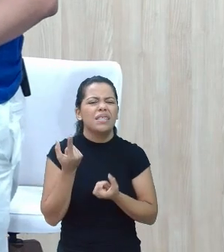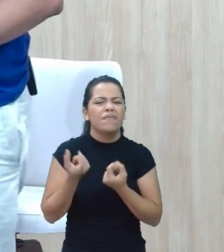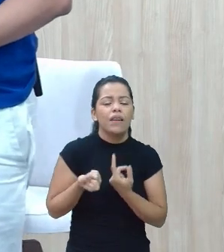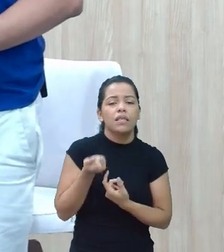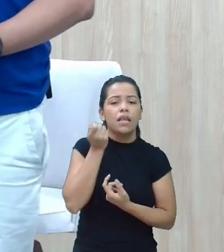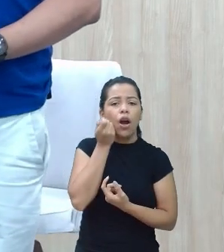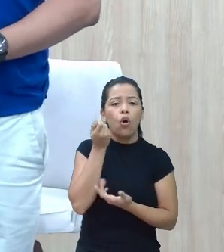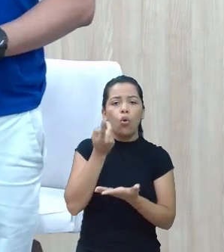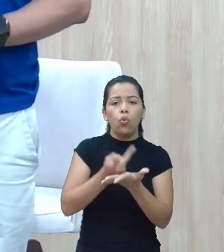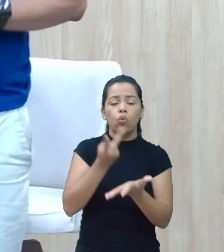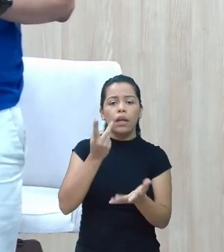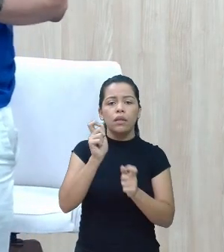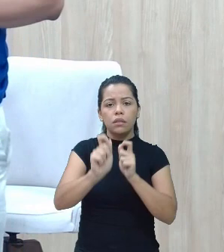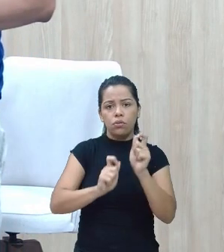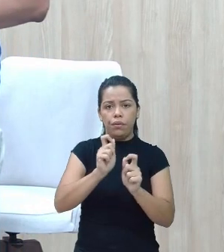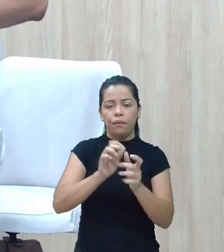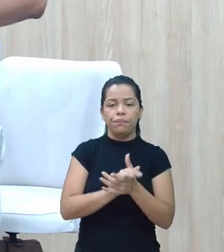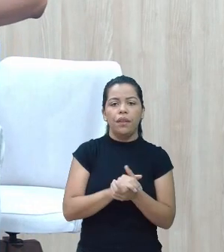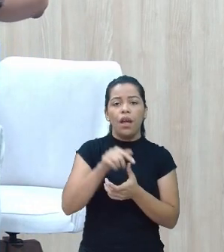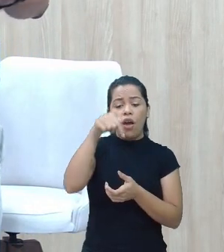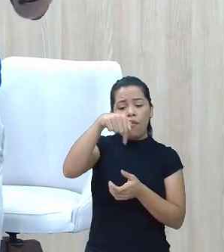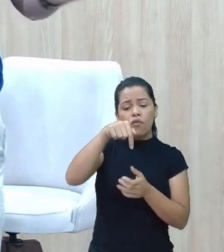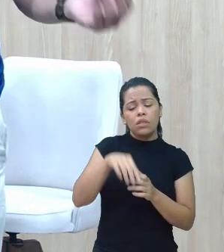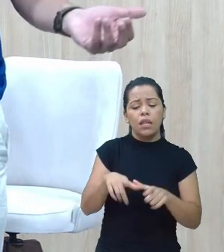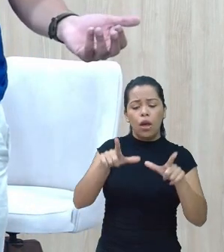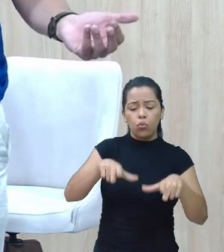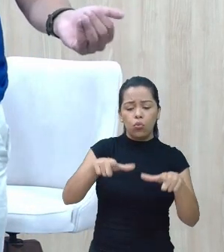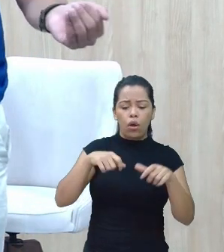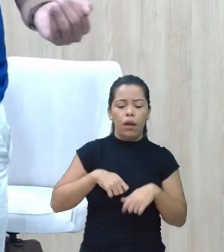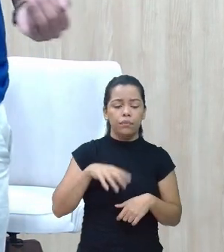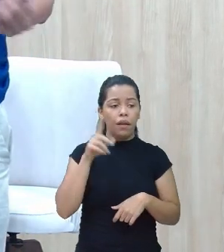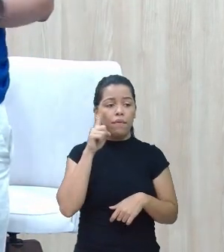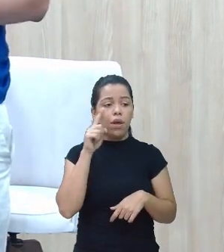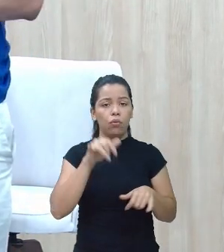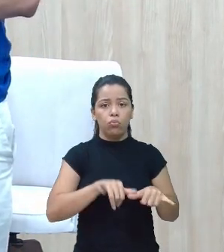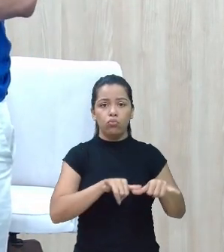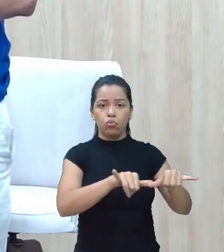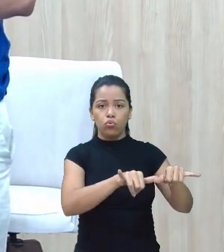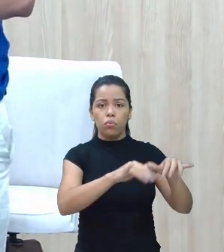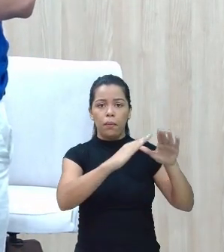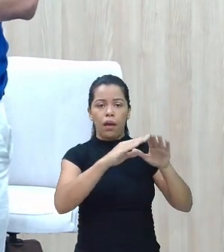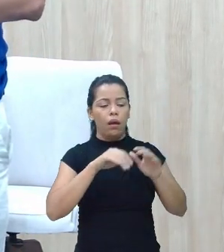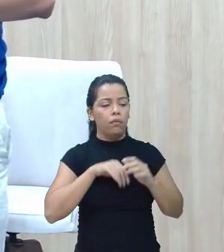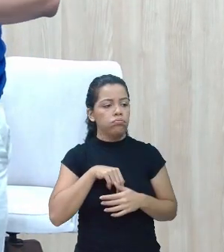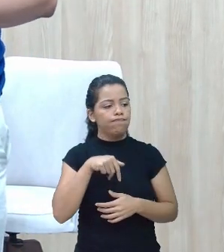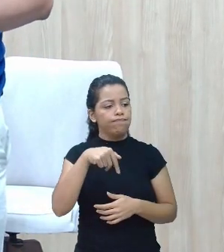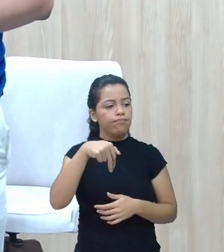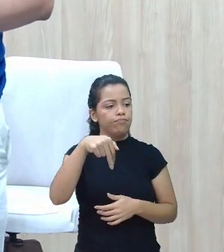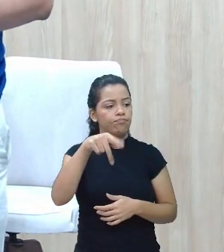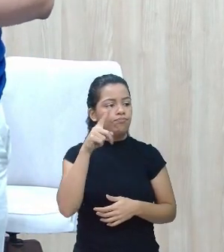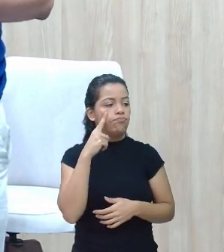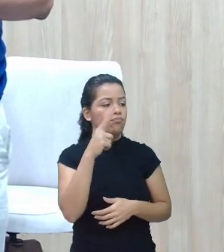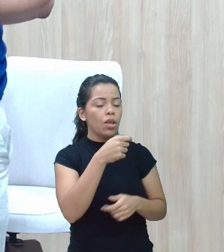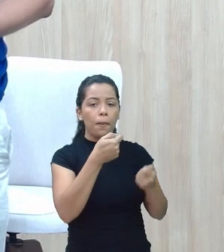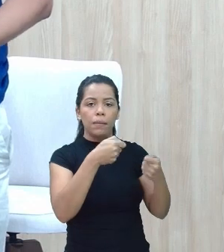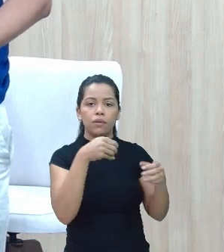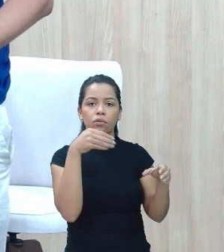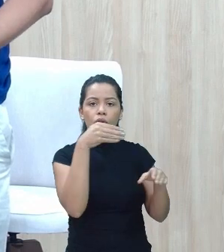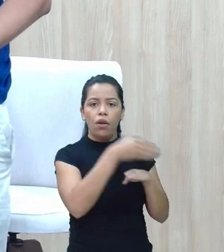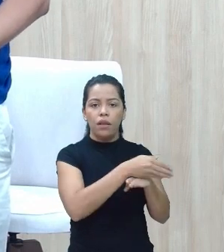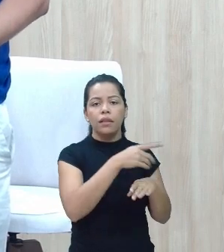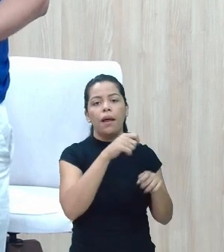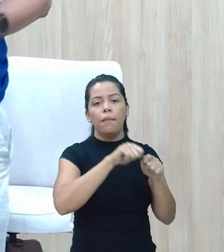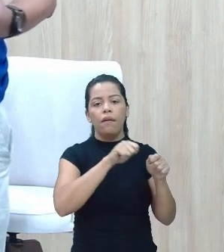precisar estar num canto, passou pelo supermercado e teve que fazer algumas compras. Aproveitar que você